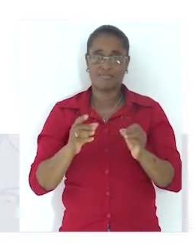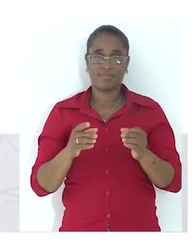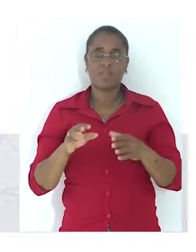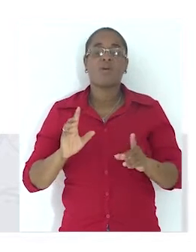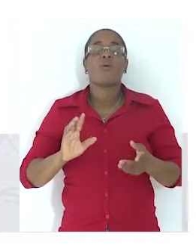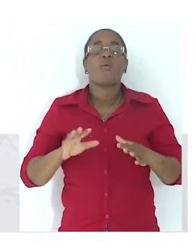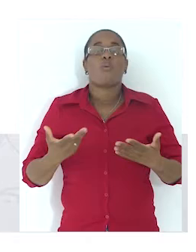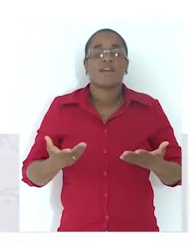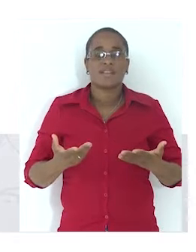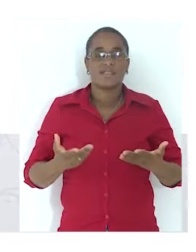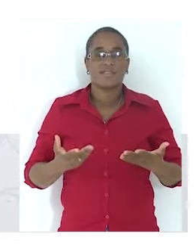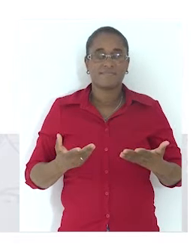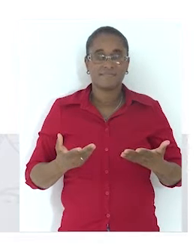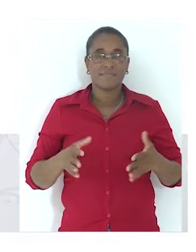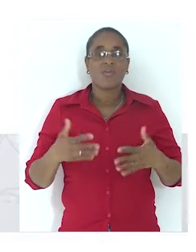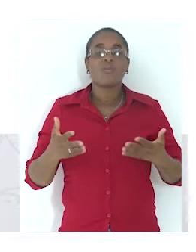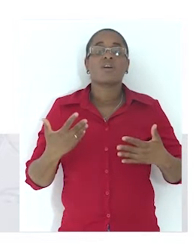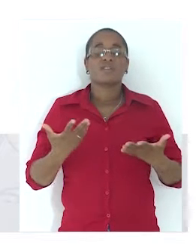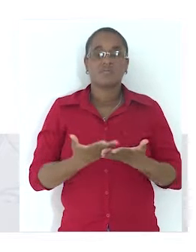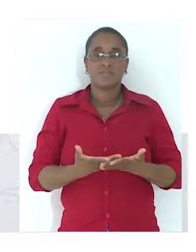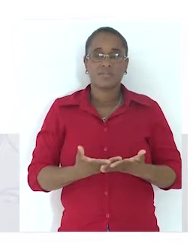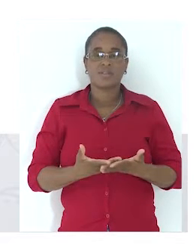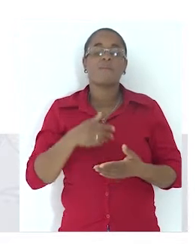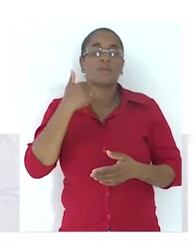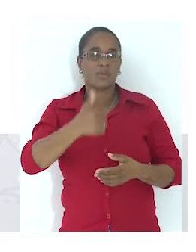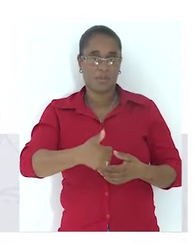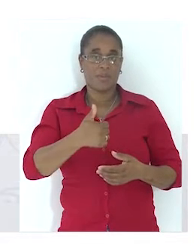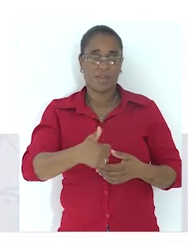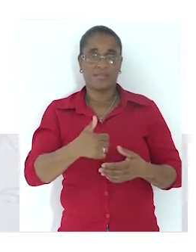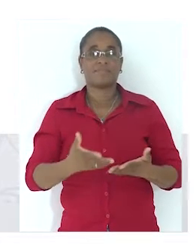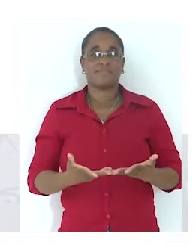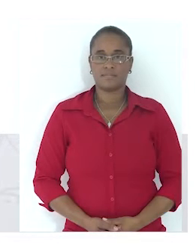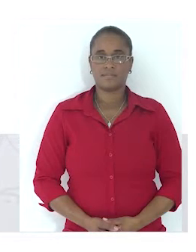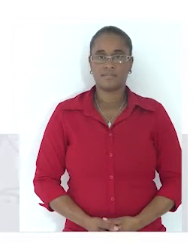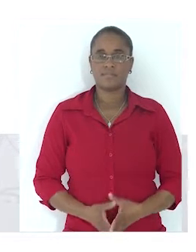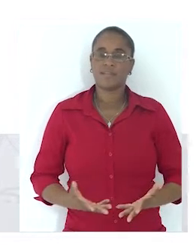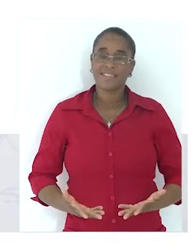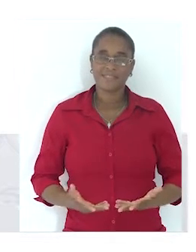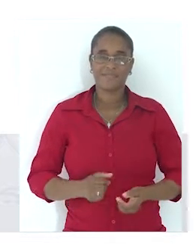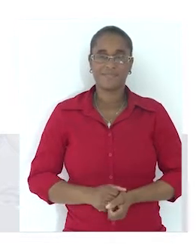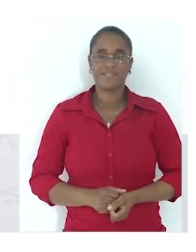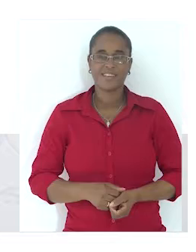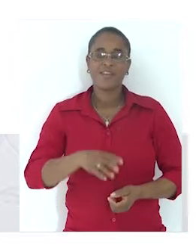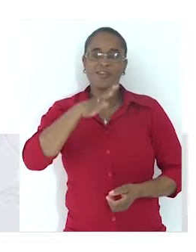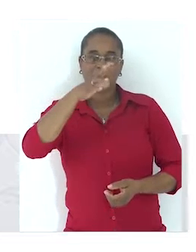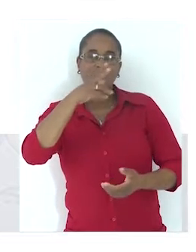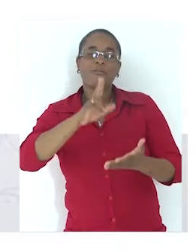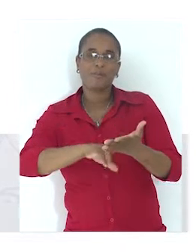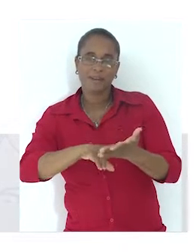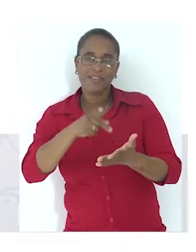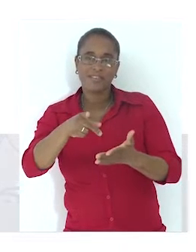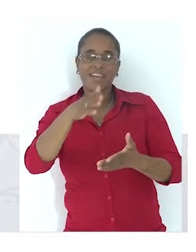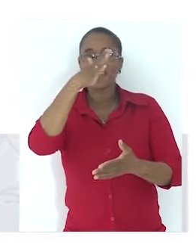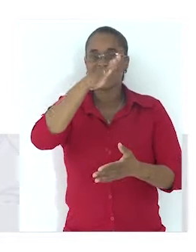Então, quais são as implicações? Muito bem, muito bem. Então, confirmando,